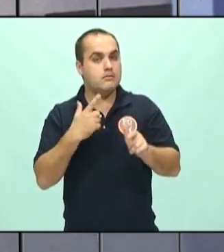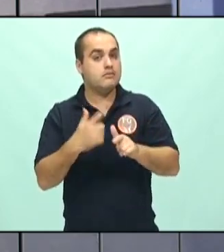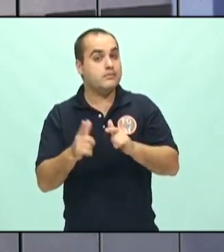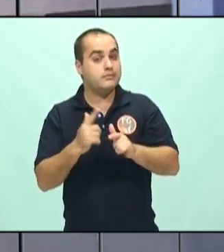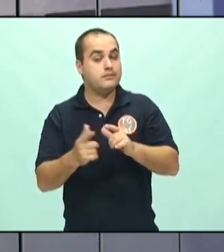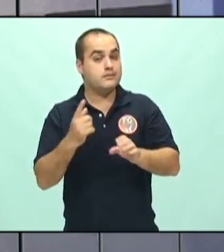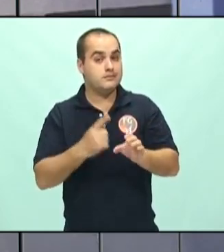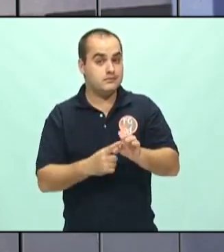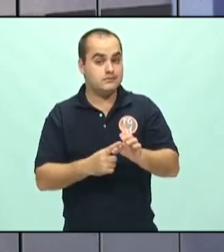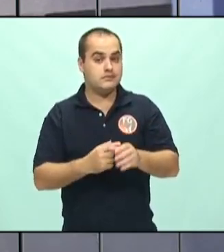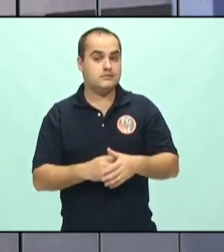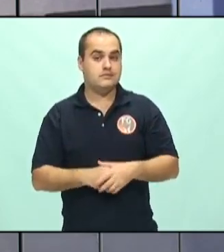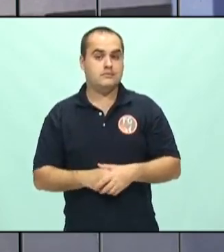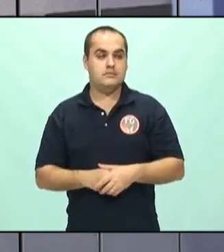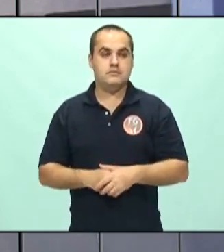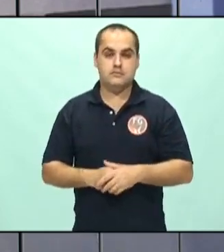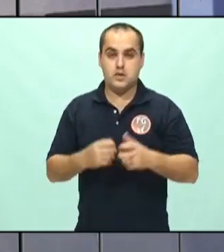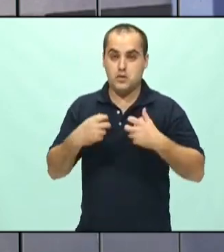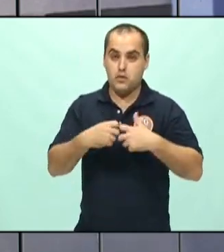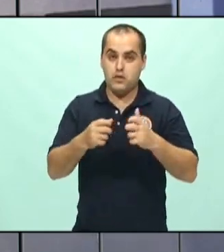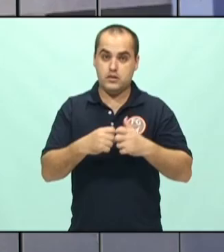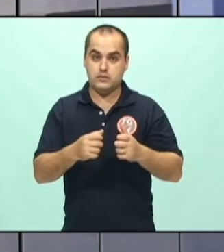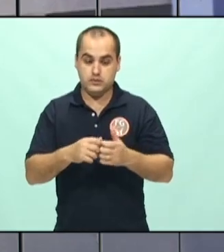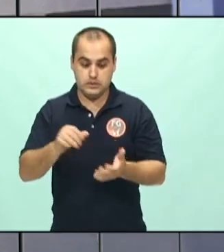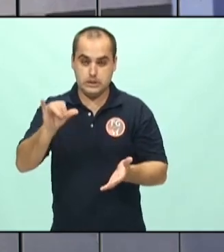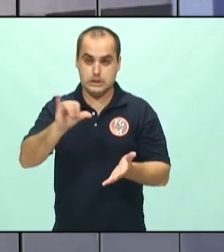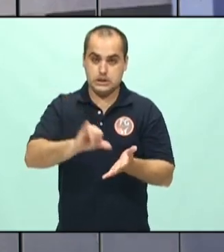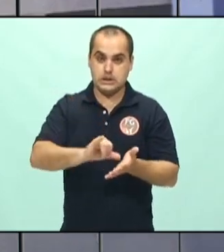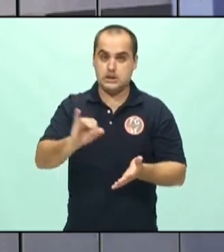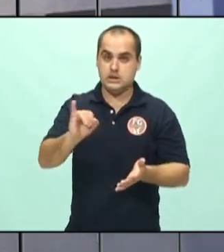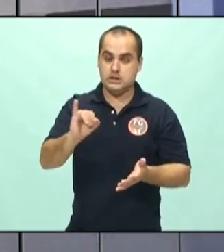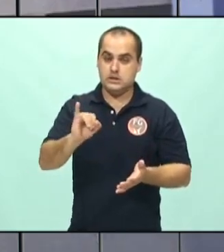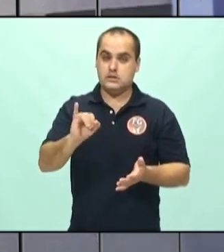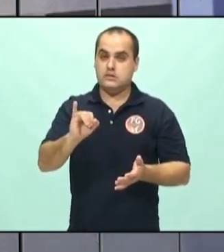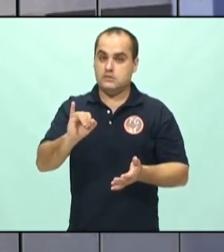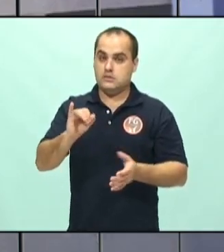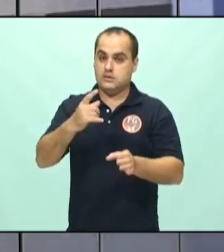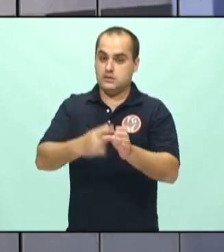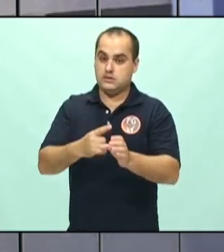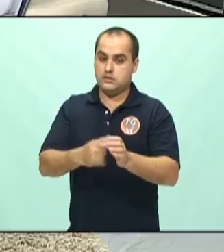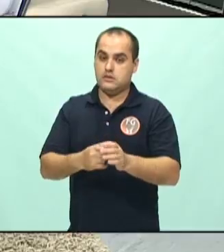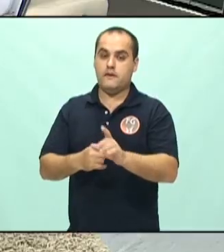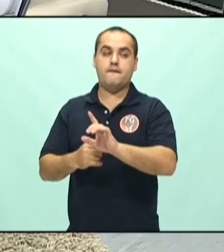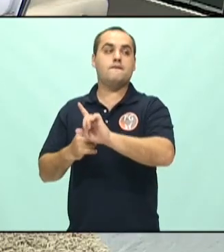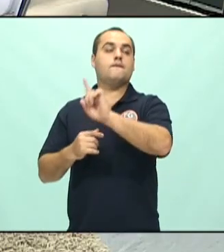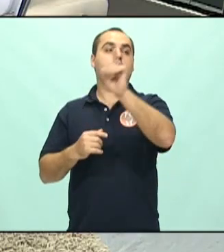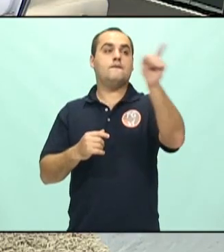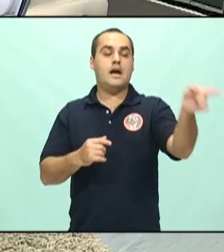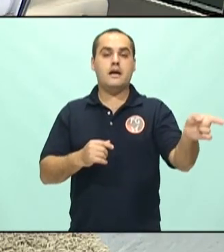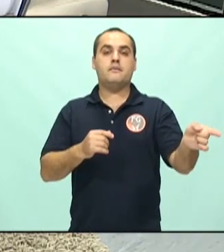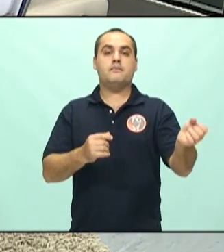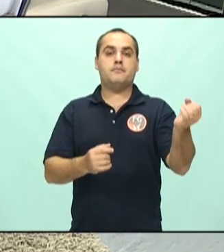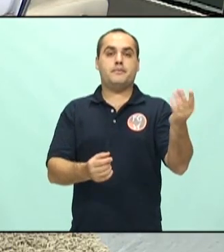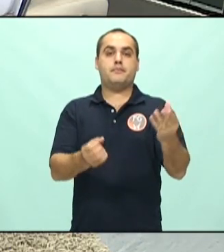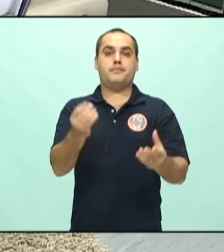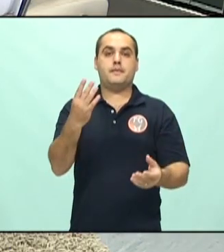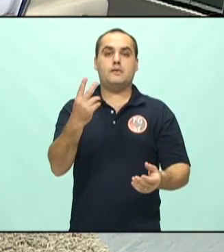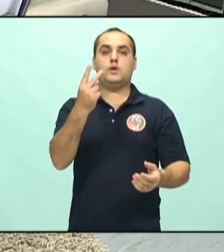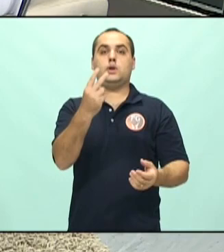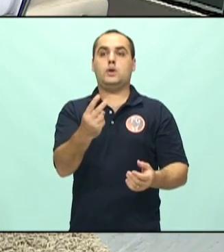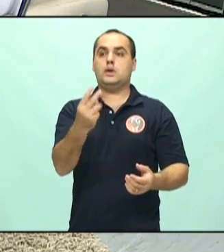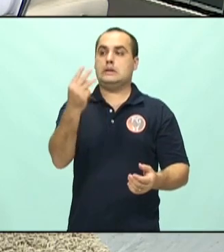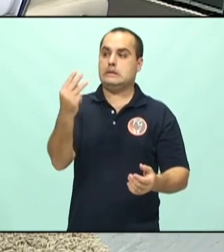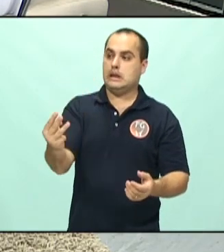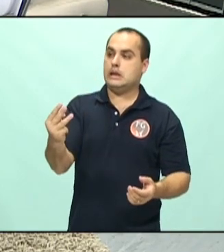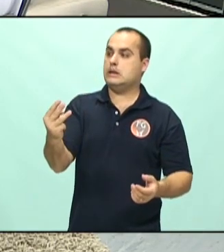ônibus ele vai sair daqui do centro da cidade vai lá no brilhante com 23 aposentada como se eu tivesse mama ainda esse ônibus